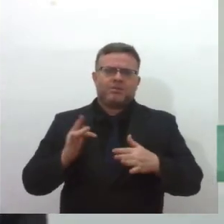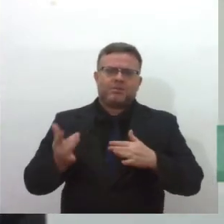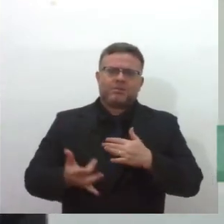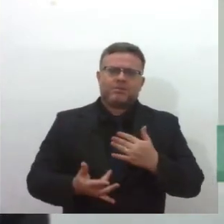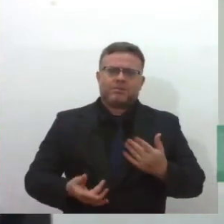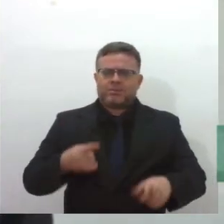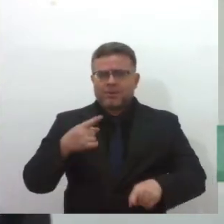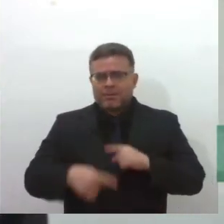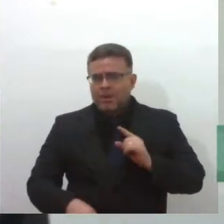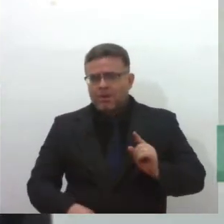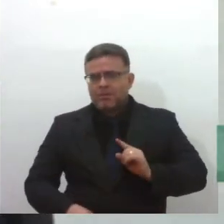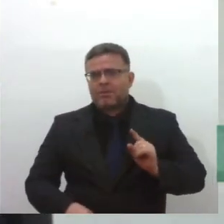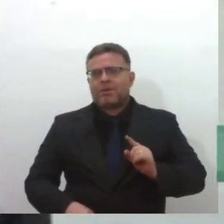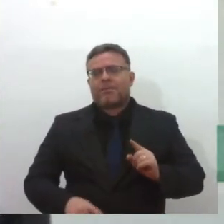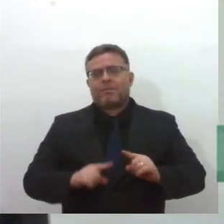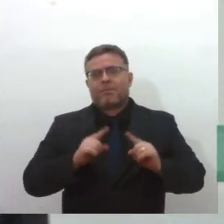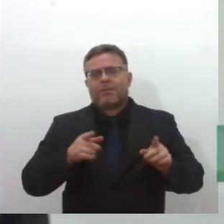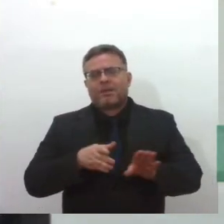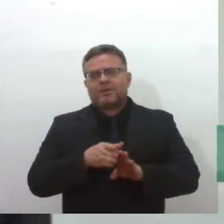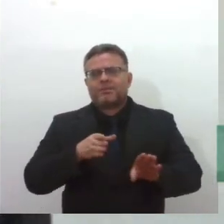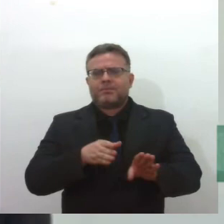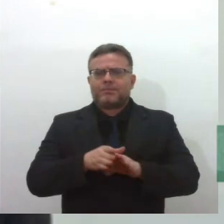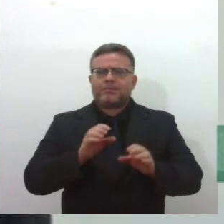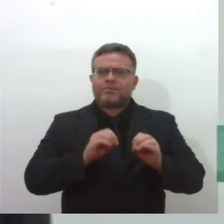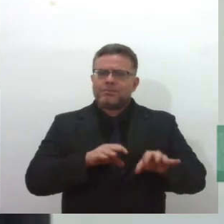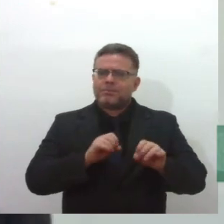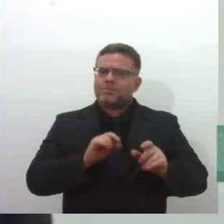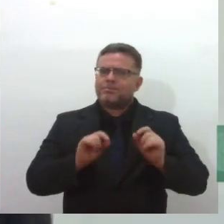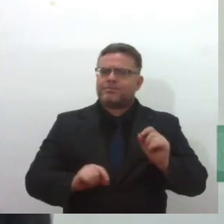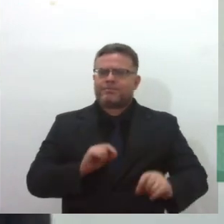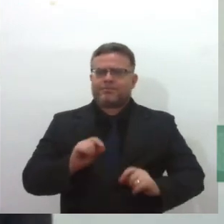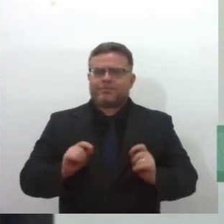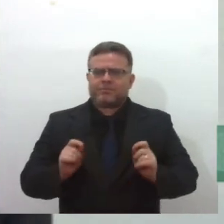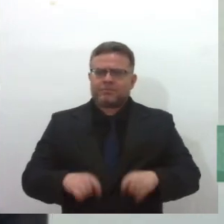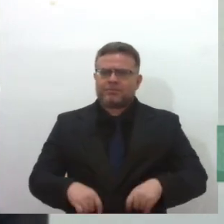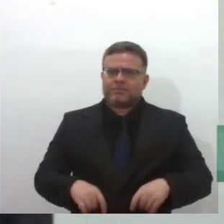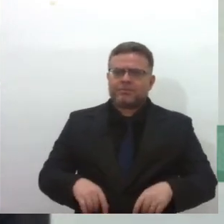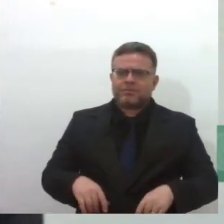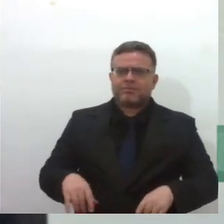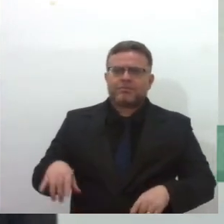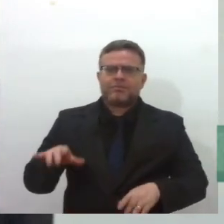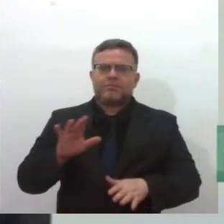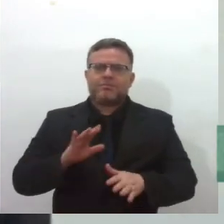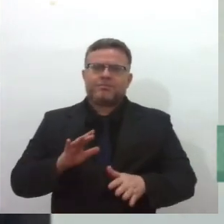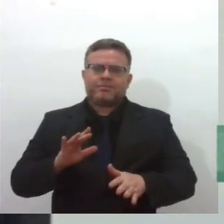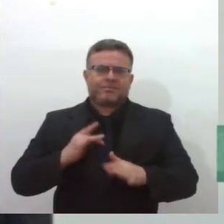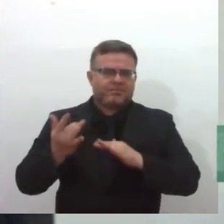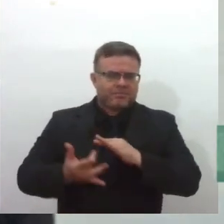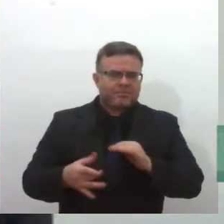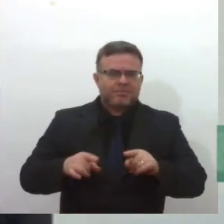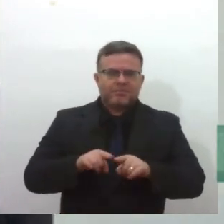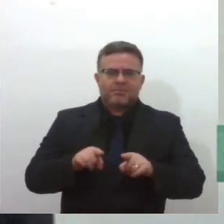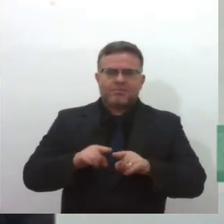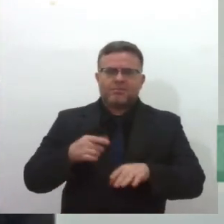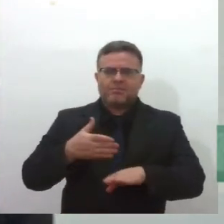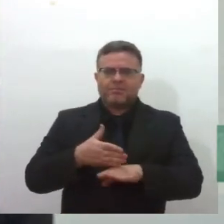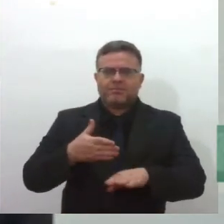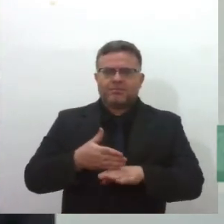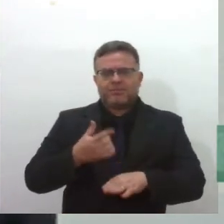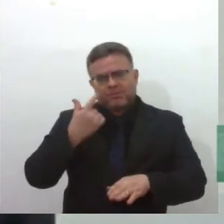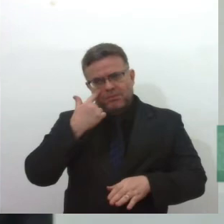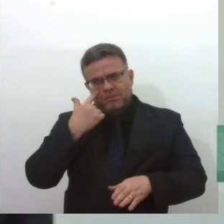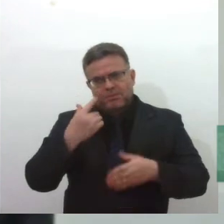a criança e um adolescente de acessar a internet, de ter a rede social. Não é necessário isso. Primeiro, você tem que restringir o